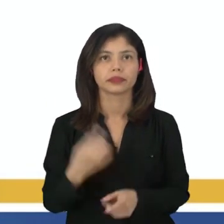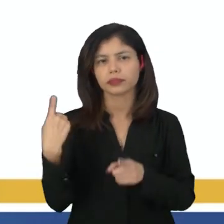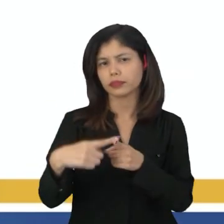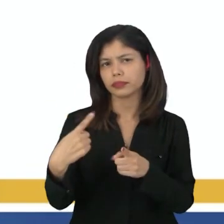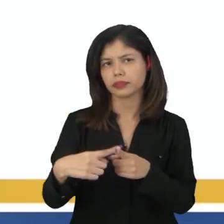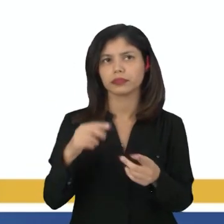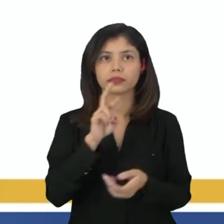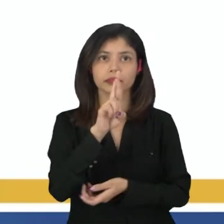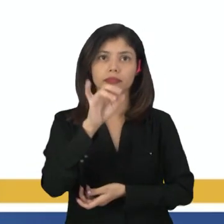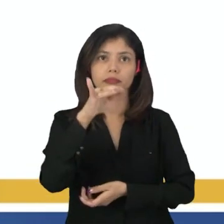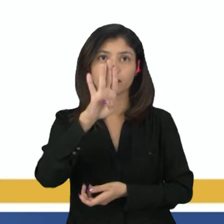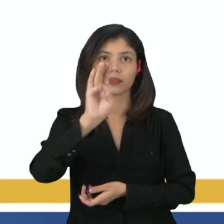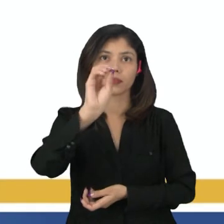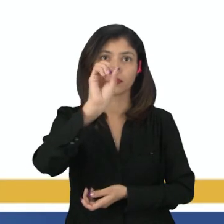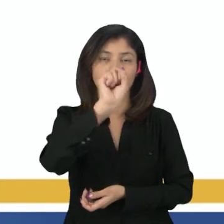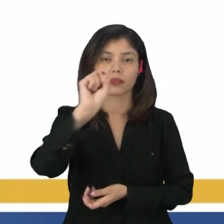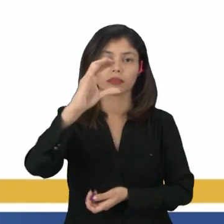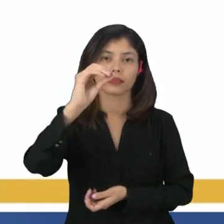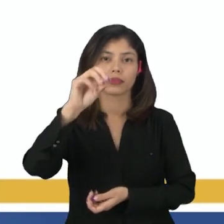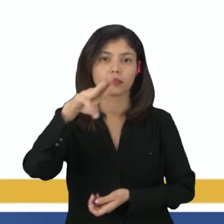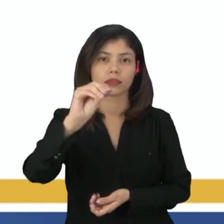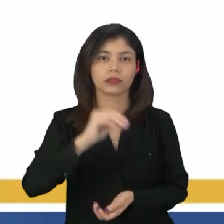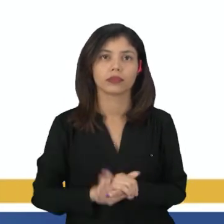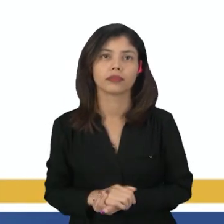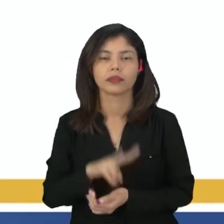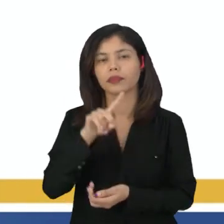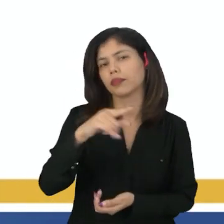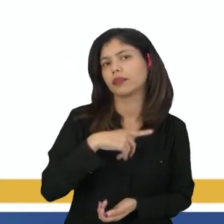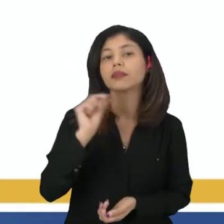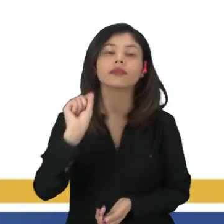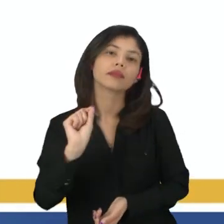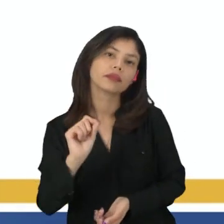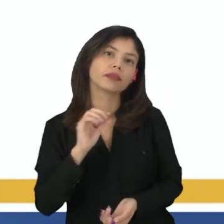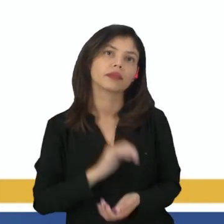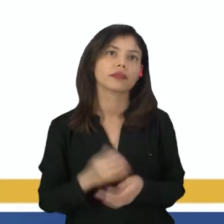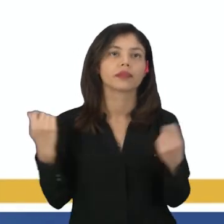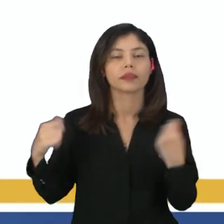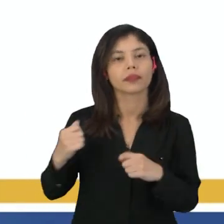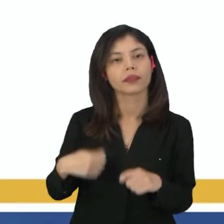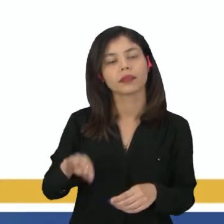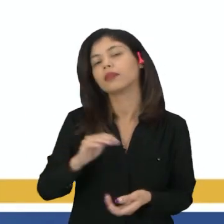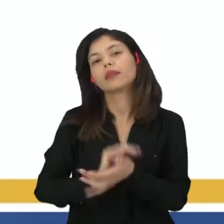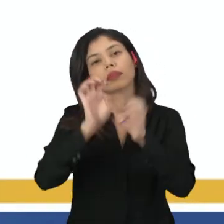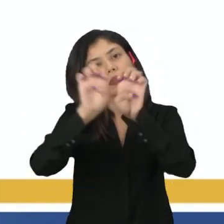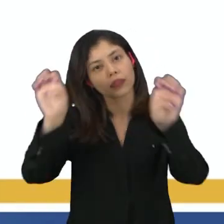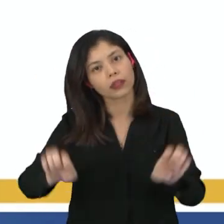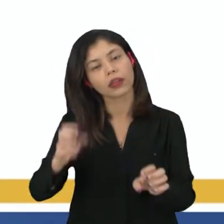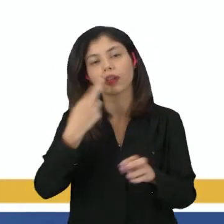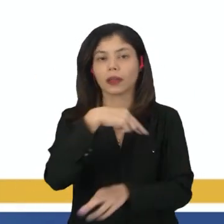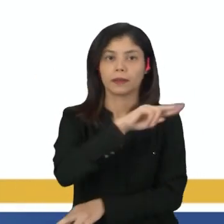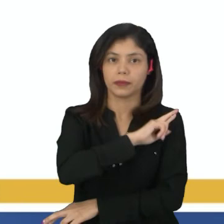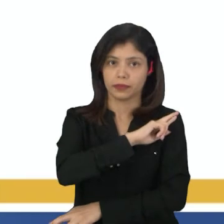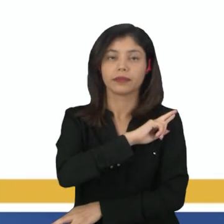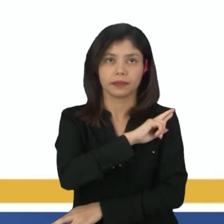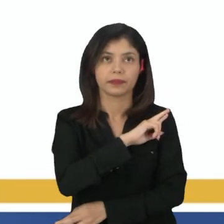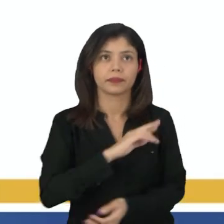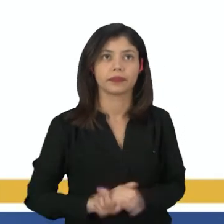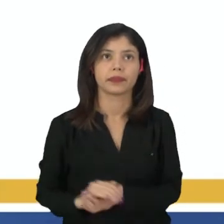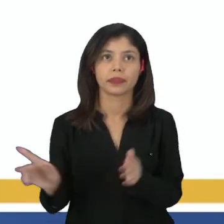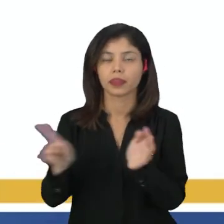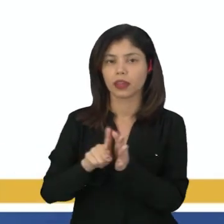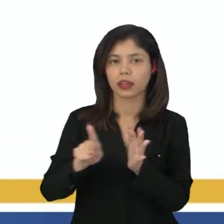eles vão possuir essa característica? Todos os seres vão ter aí, vão precisar dessa estrutura que é responsável, né,